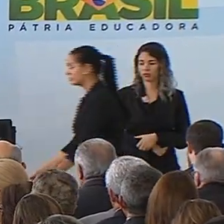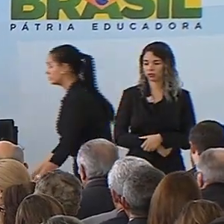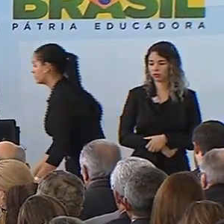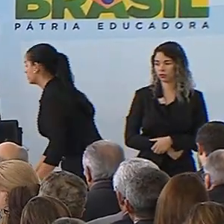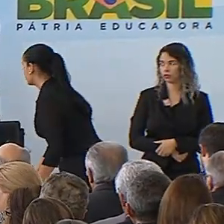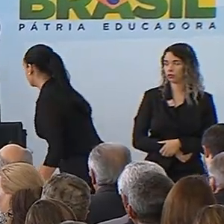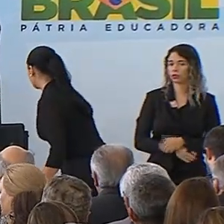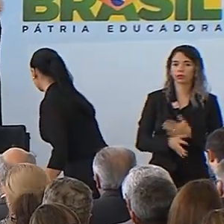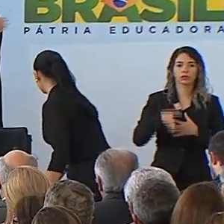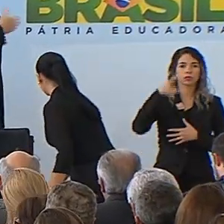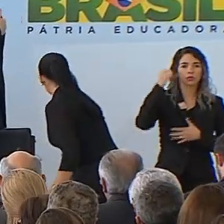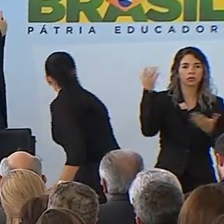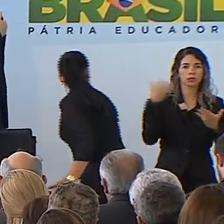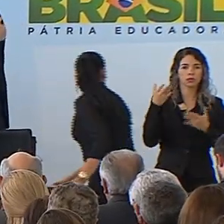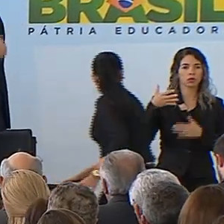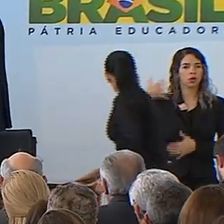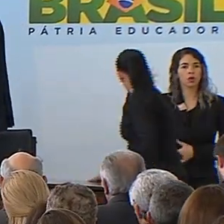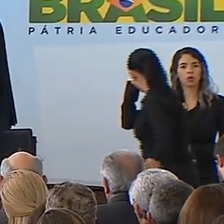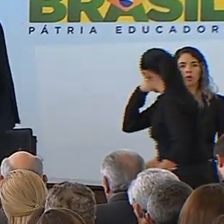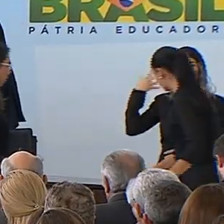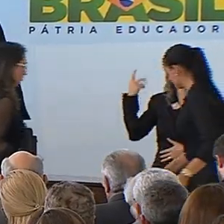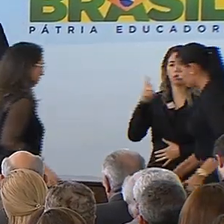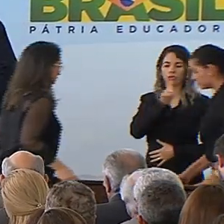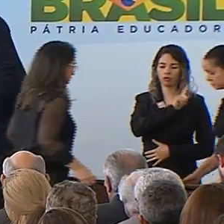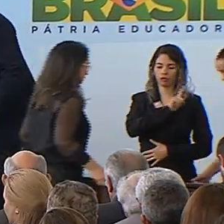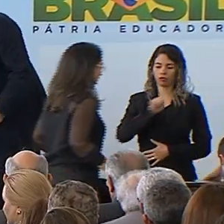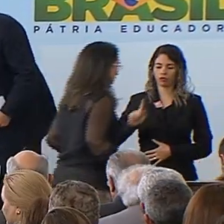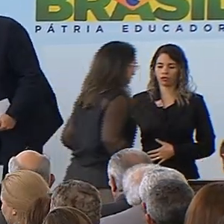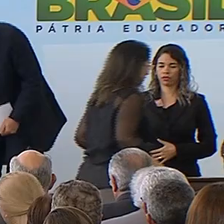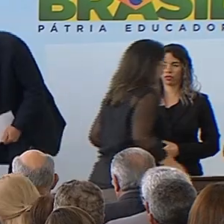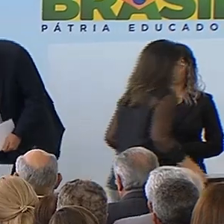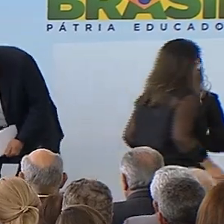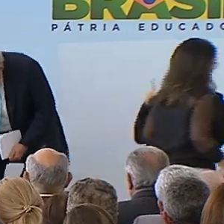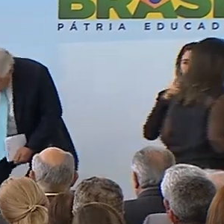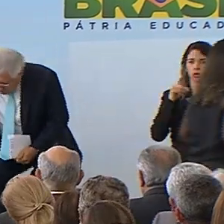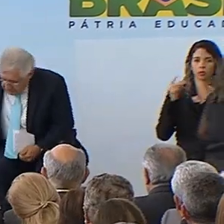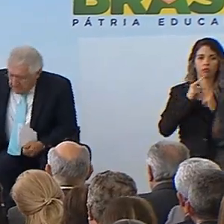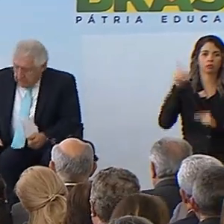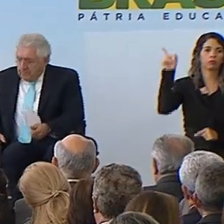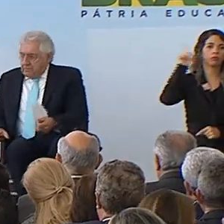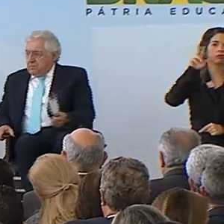ouviremos agora o pronunciamento do governador do Distrito Federal Rodrigo